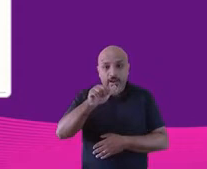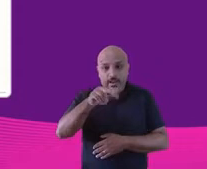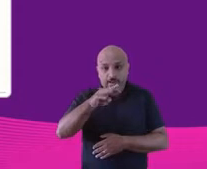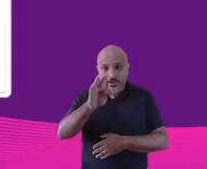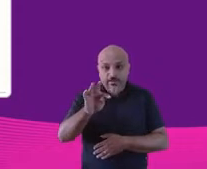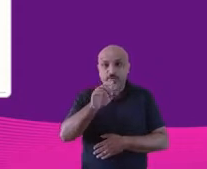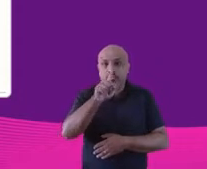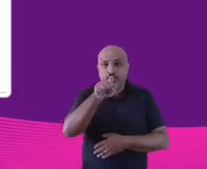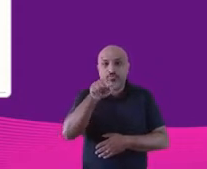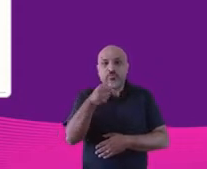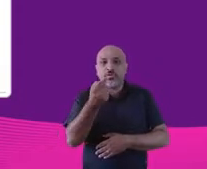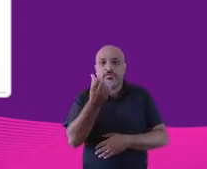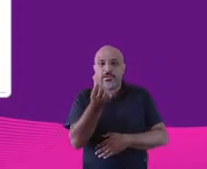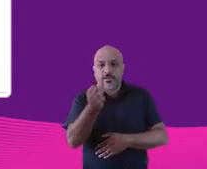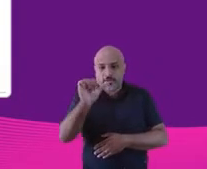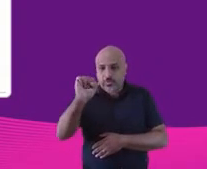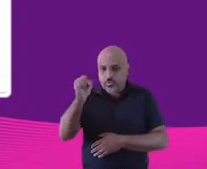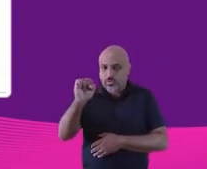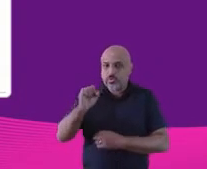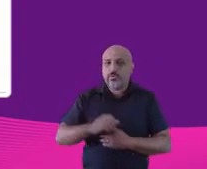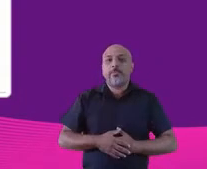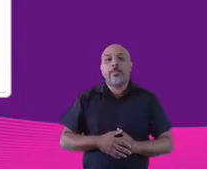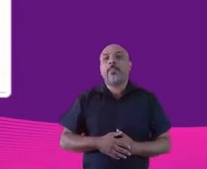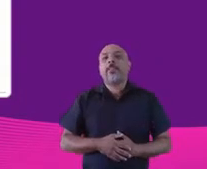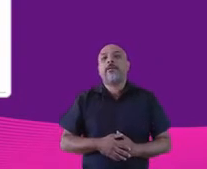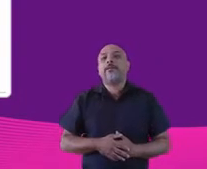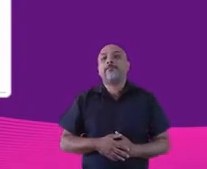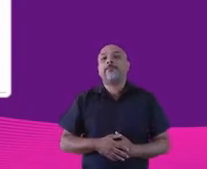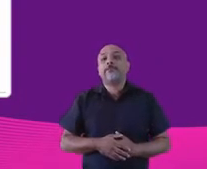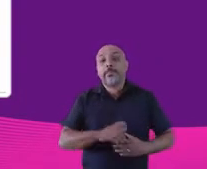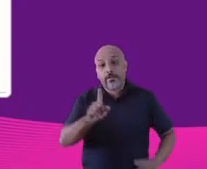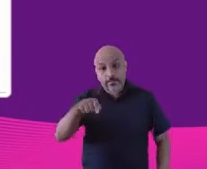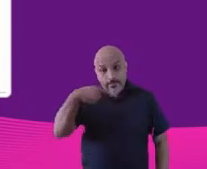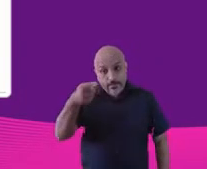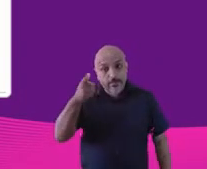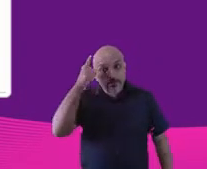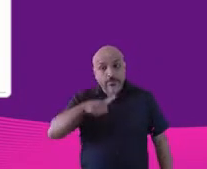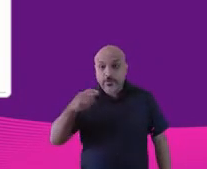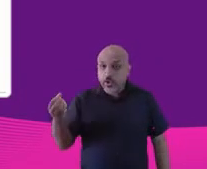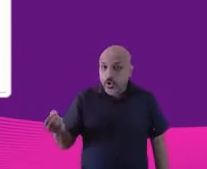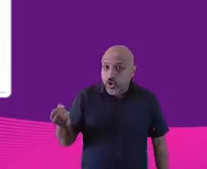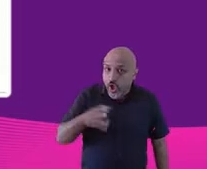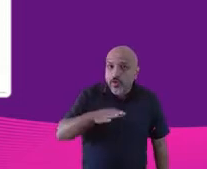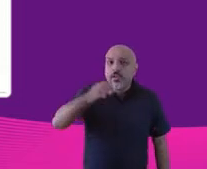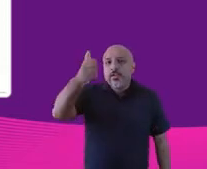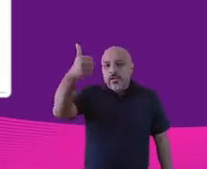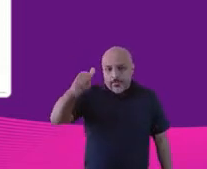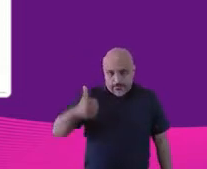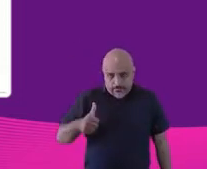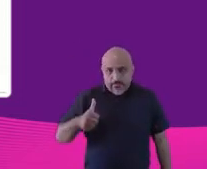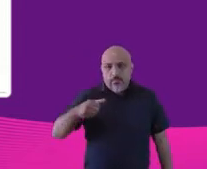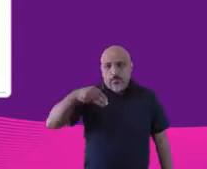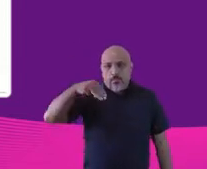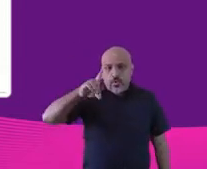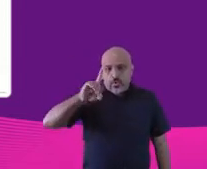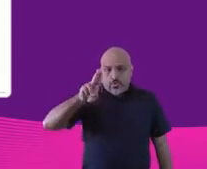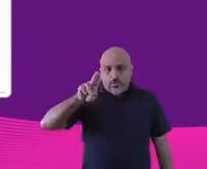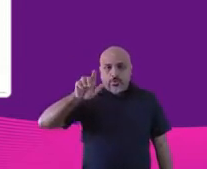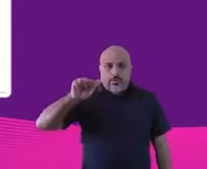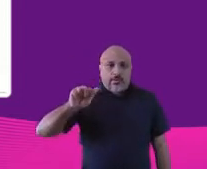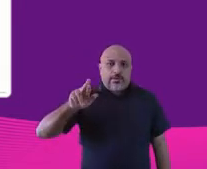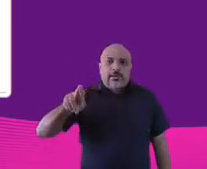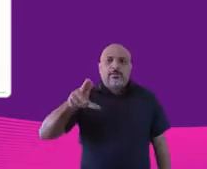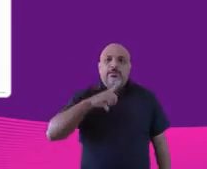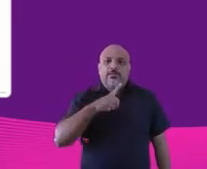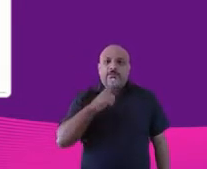8,68, a relação. Foi realizado nova avaliação medular. Ele tinha um mielograma com 16%